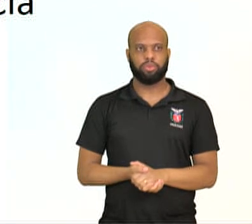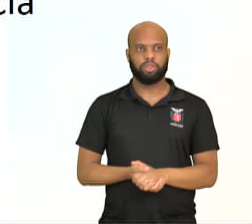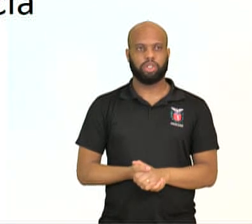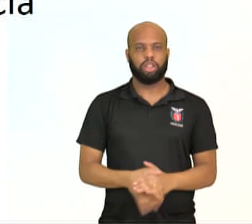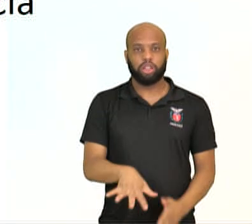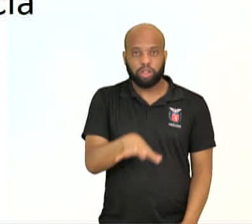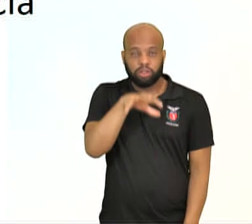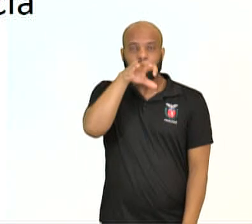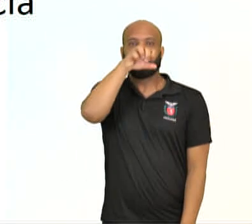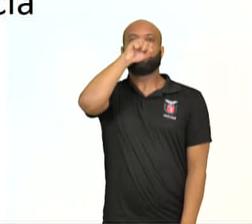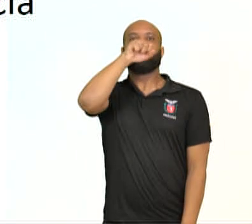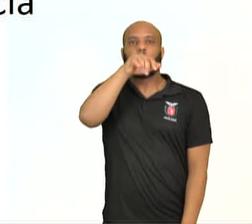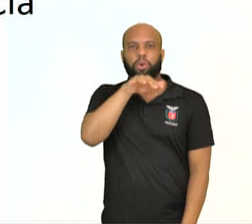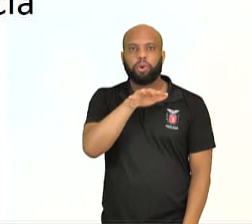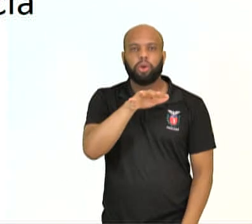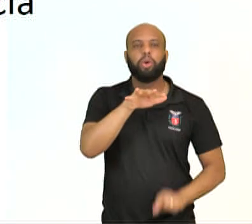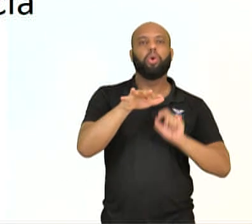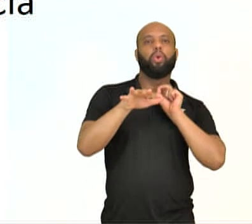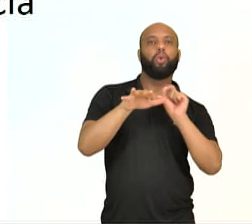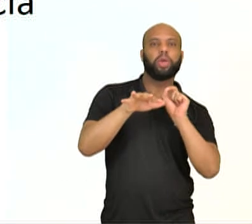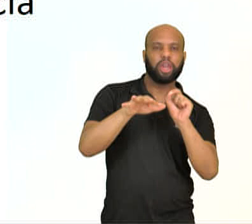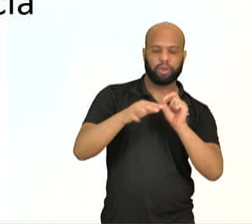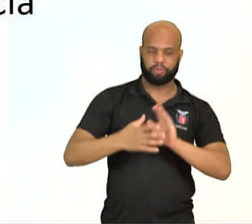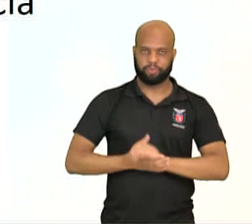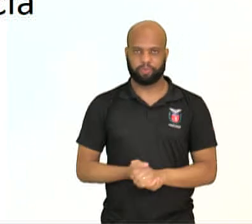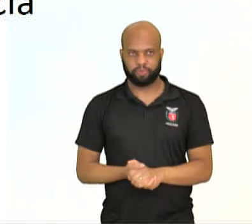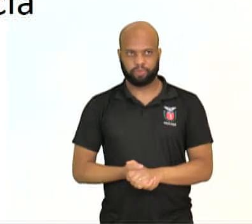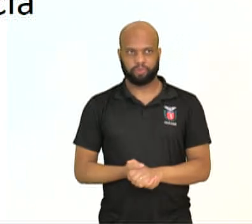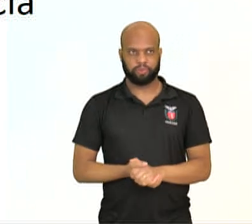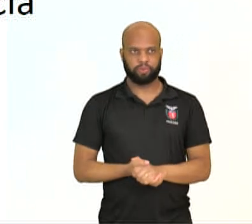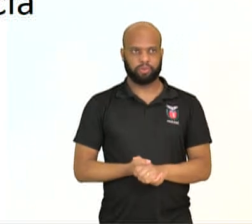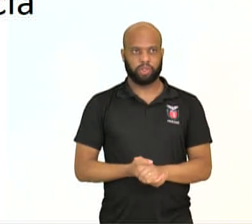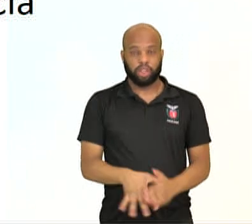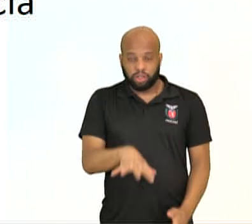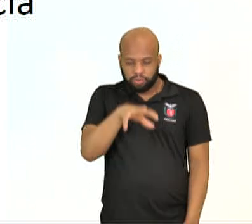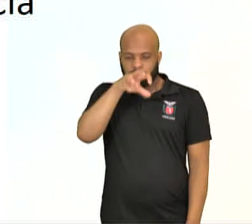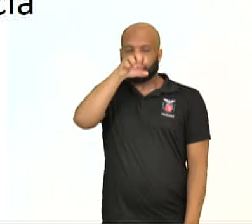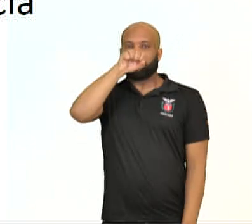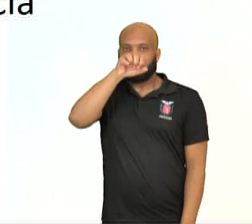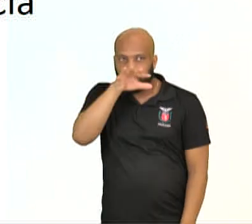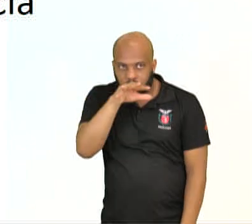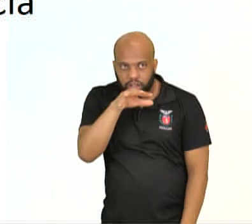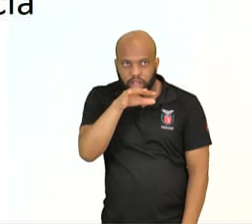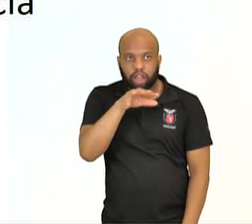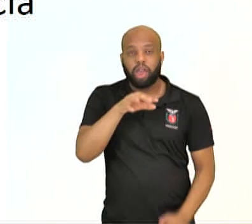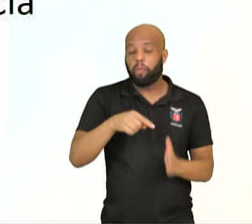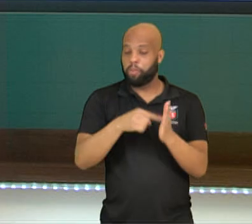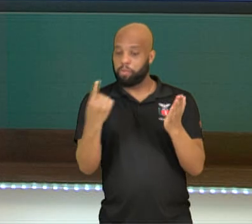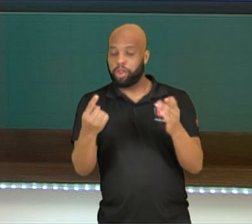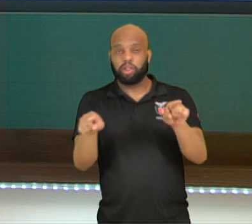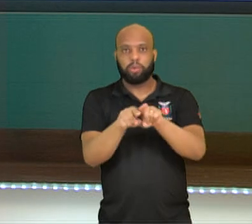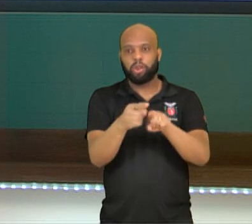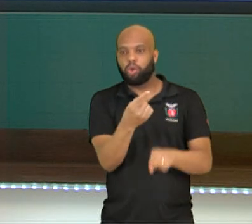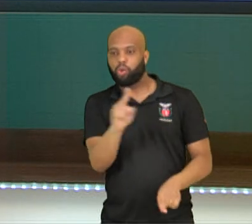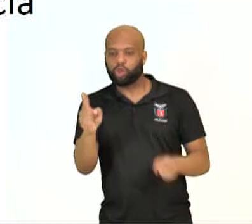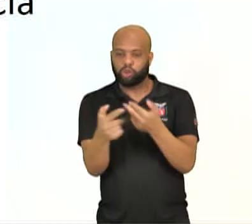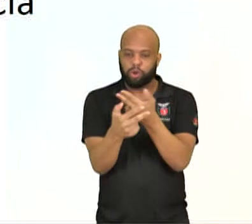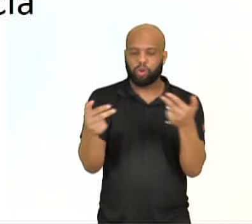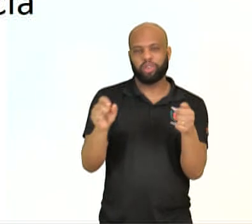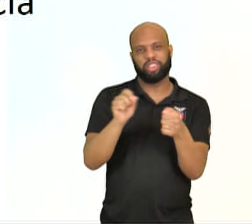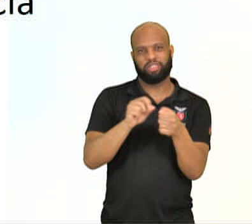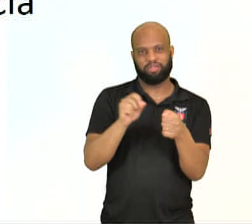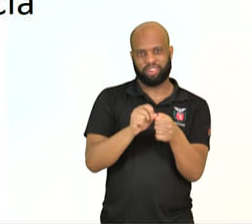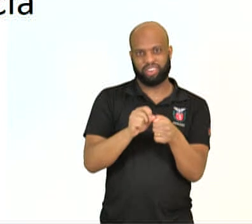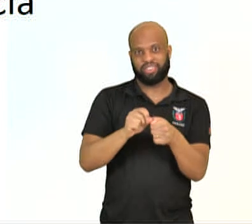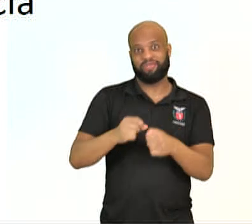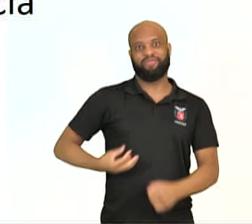A respiração. Então, o que é a respiração? Respirar é o primeiro e o último ato da vida. Nossa